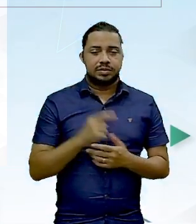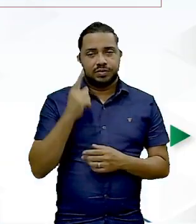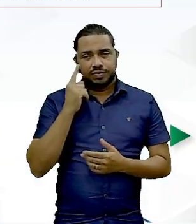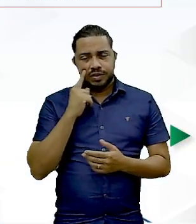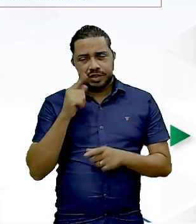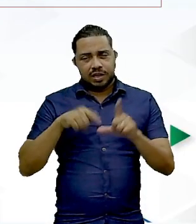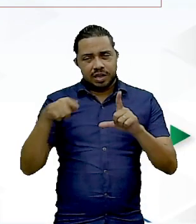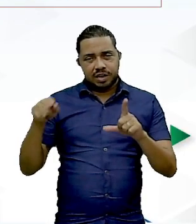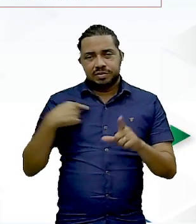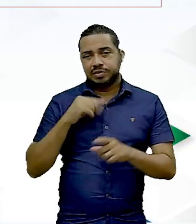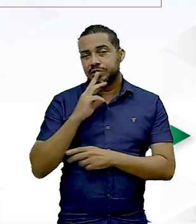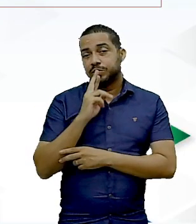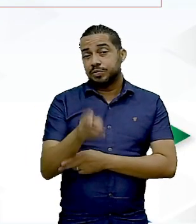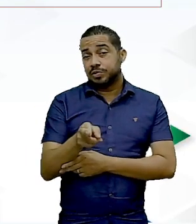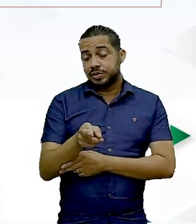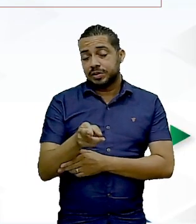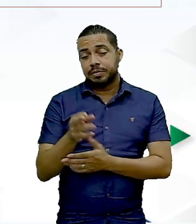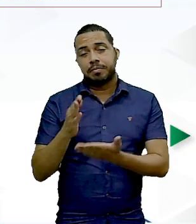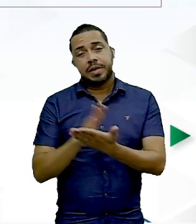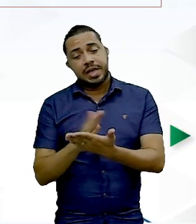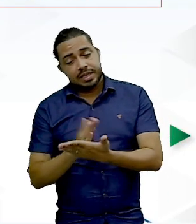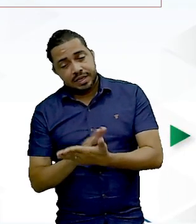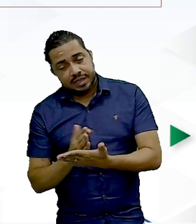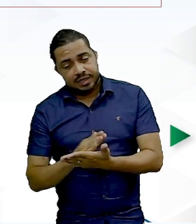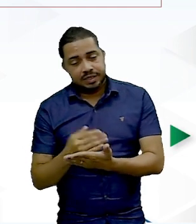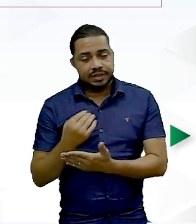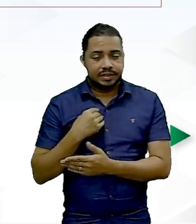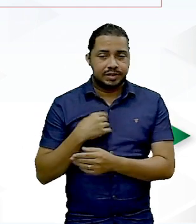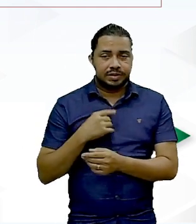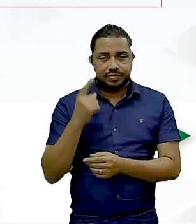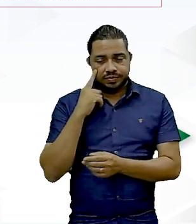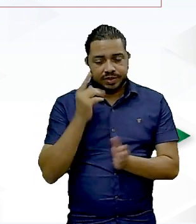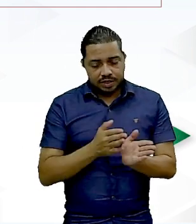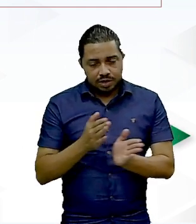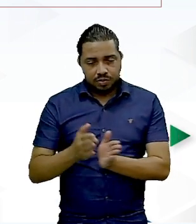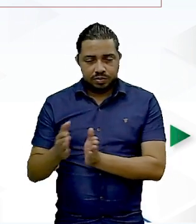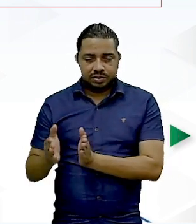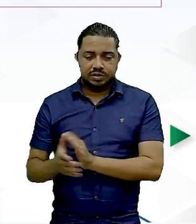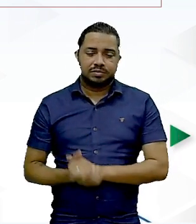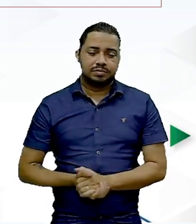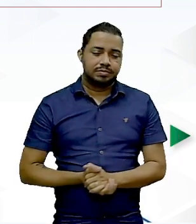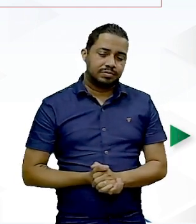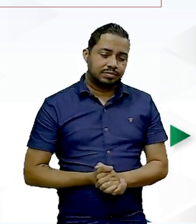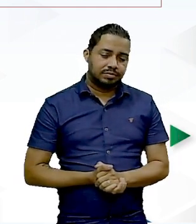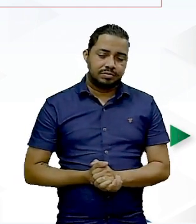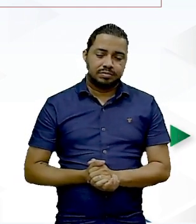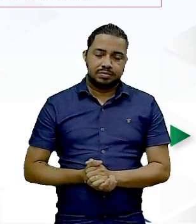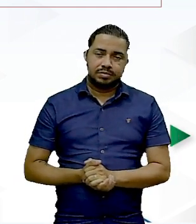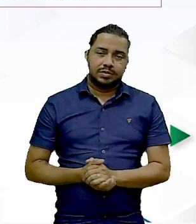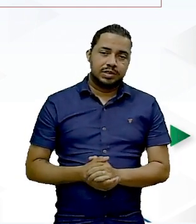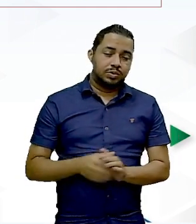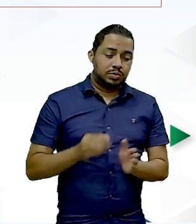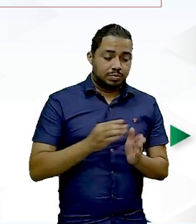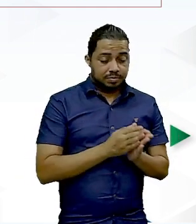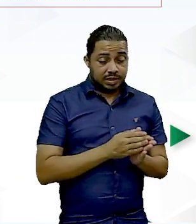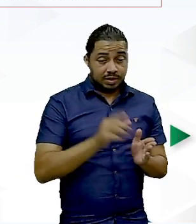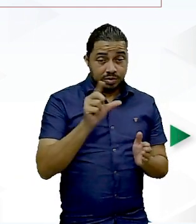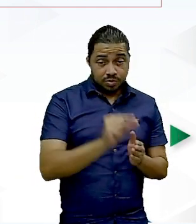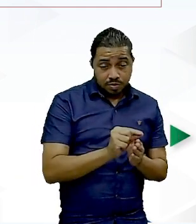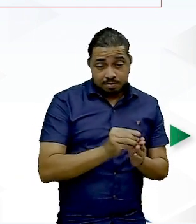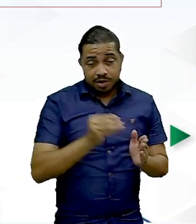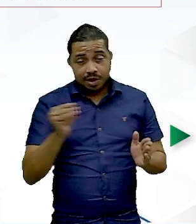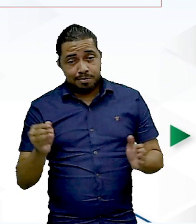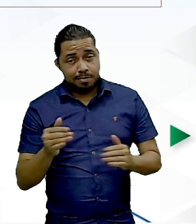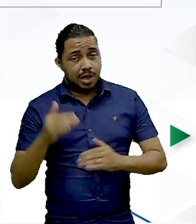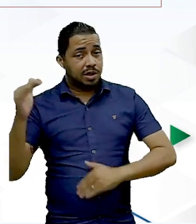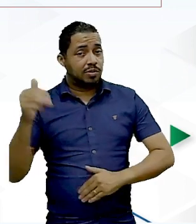e já digo a resposta. Mediana. Aí eu vou ter que colocar na ordem, tá? A ordem do menor para o maior vai ser